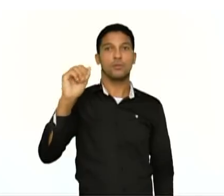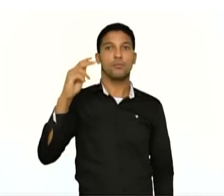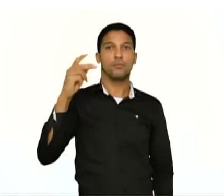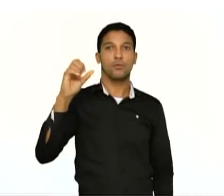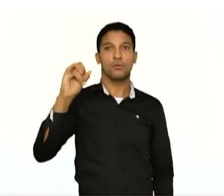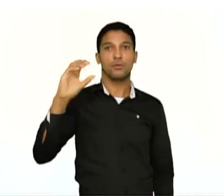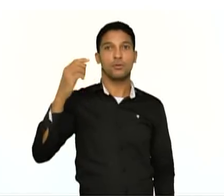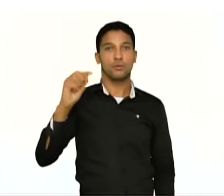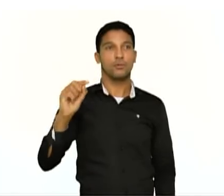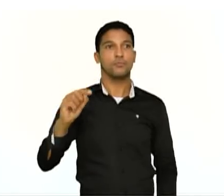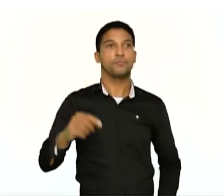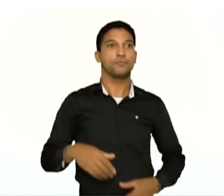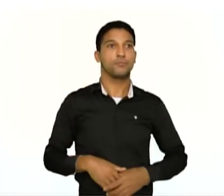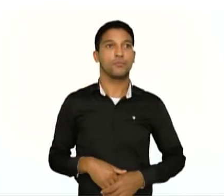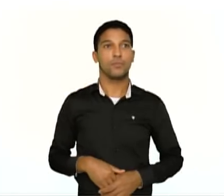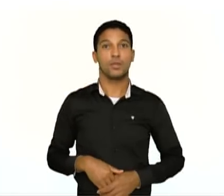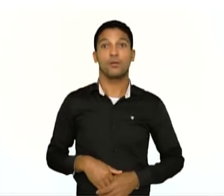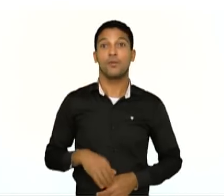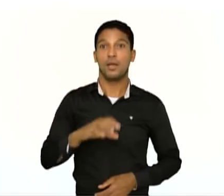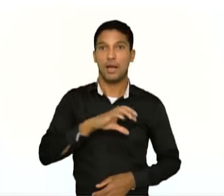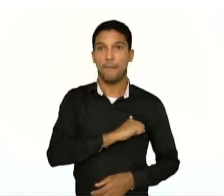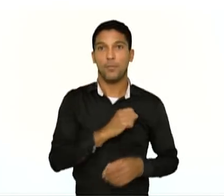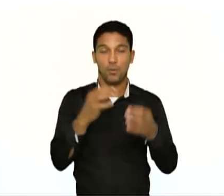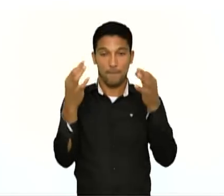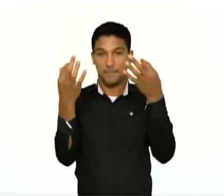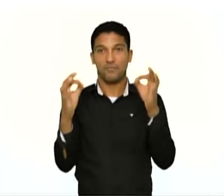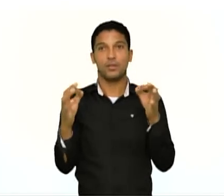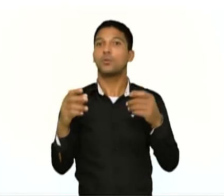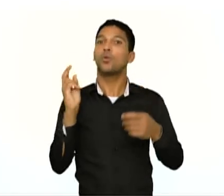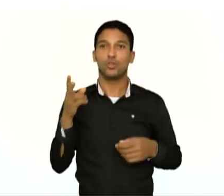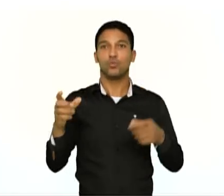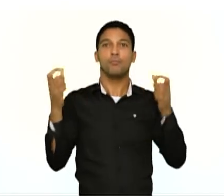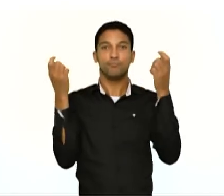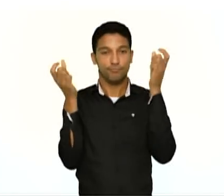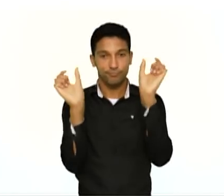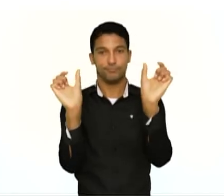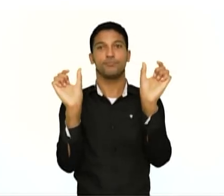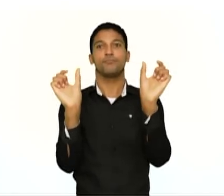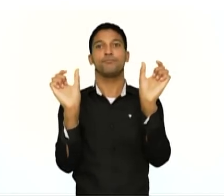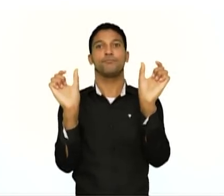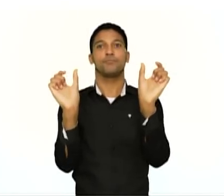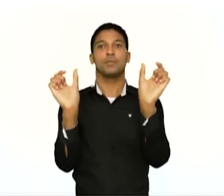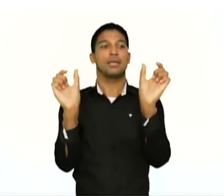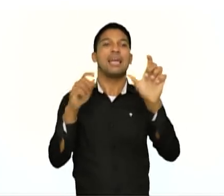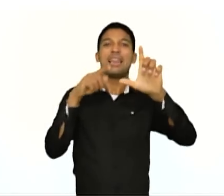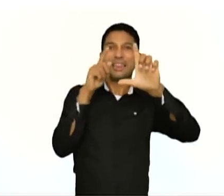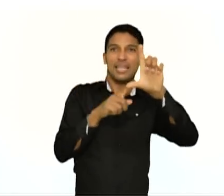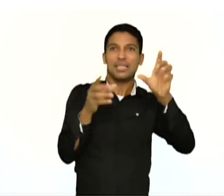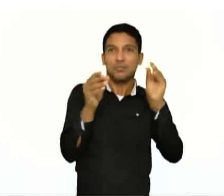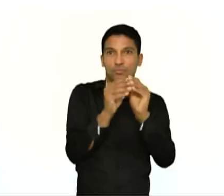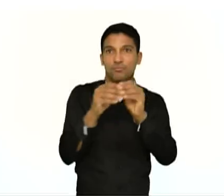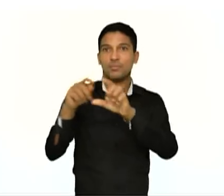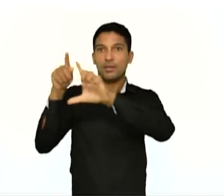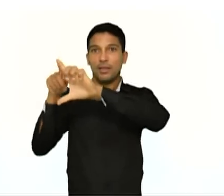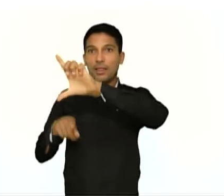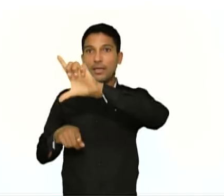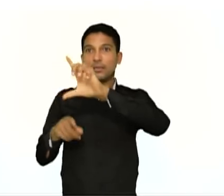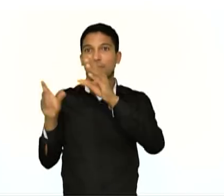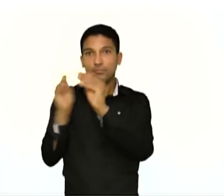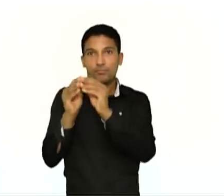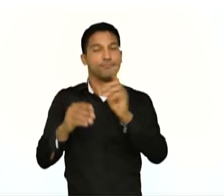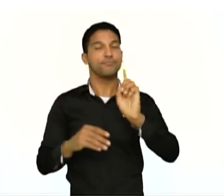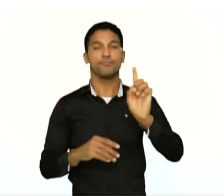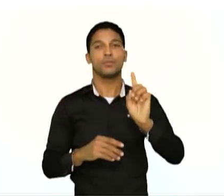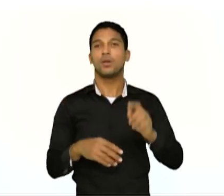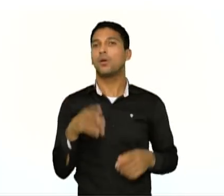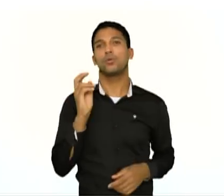aglutinação. Amor perfeito não eliminou nenhuma letra na palavra, né? A gente simplesmente pegou ali o